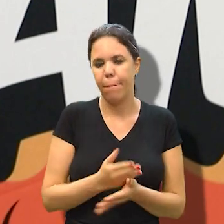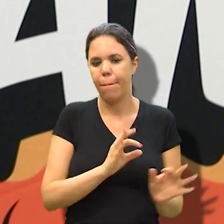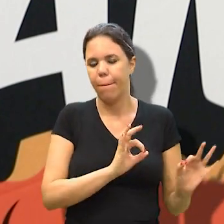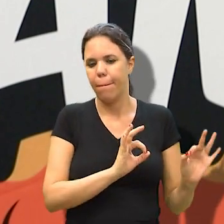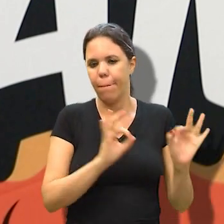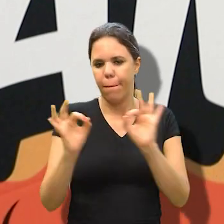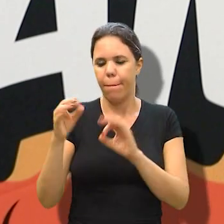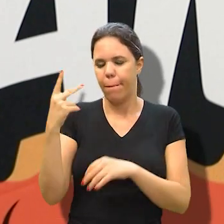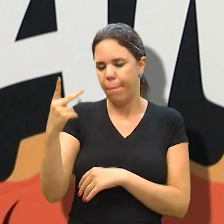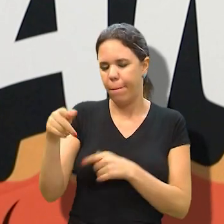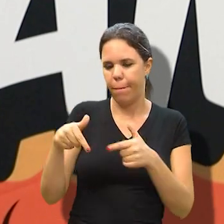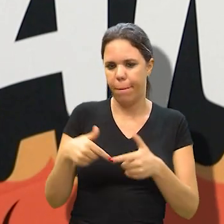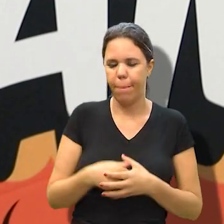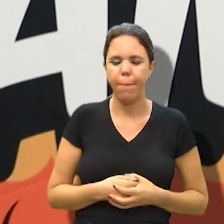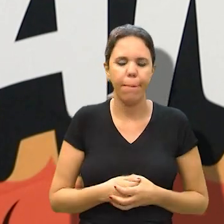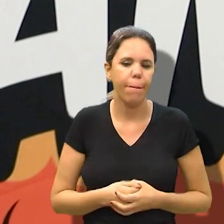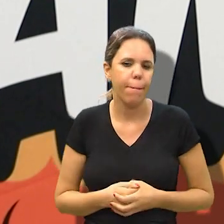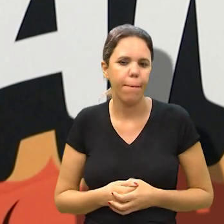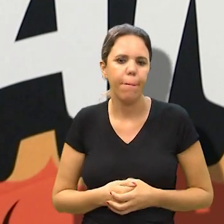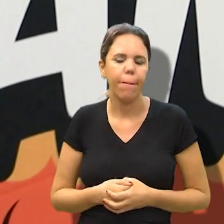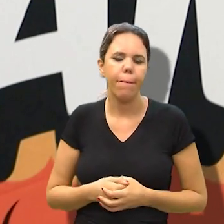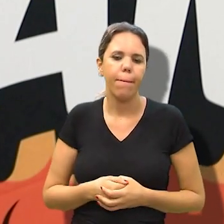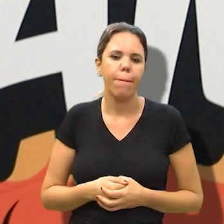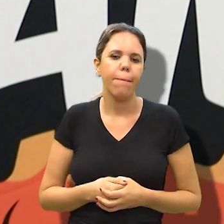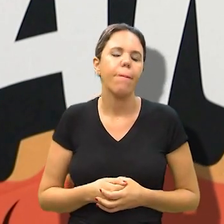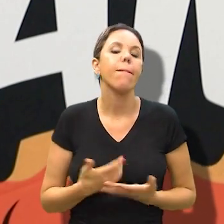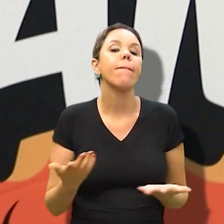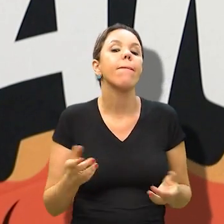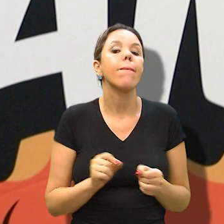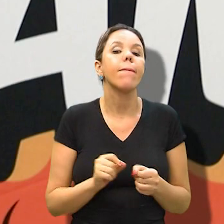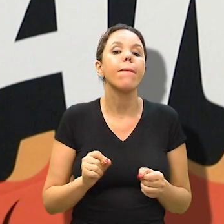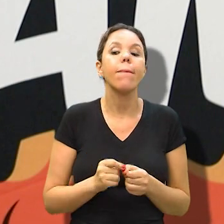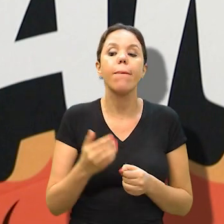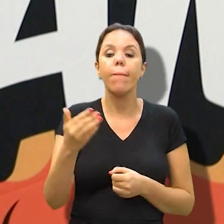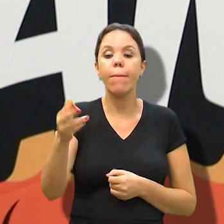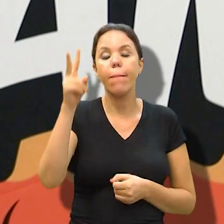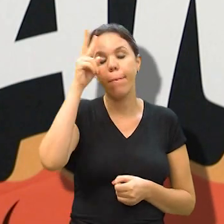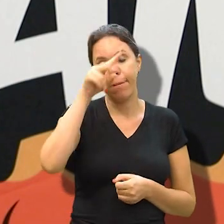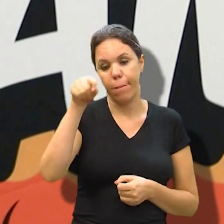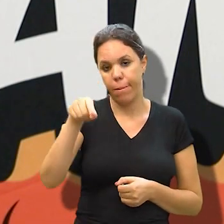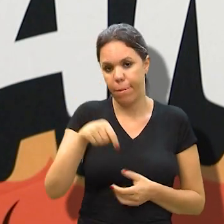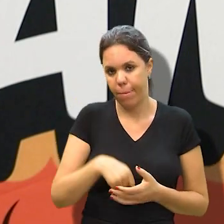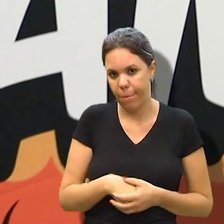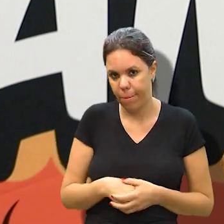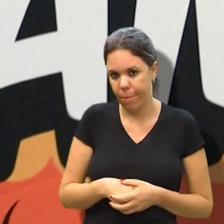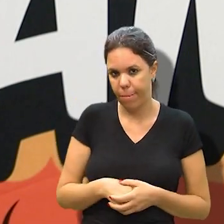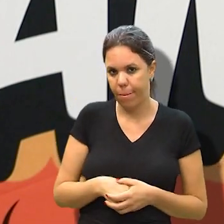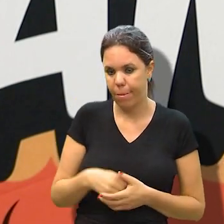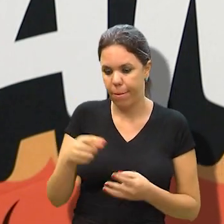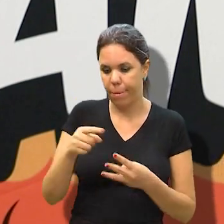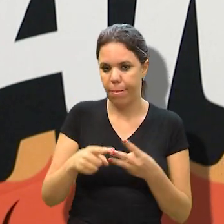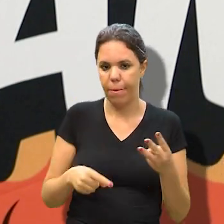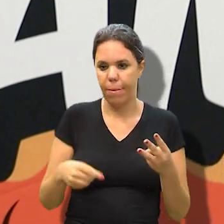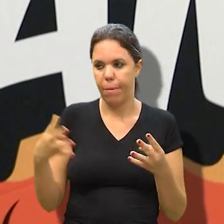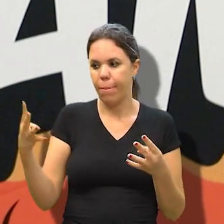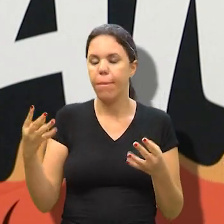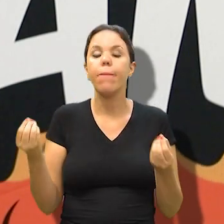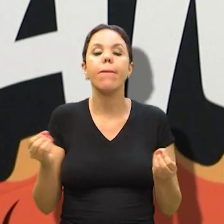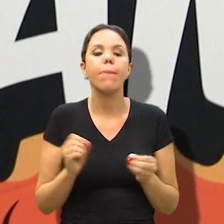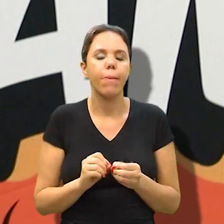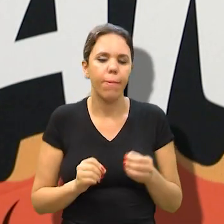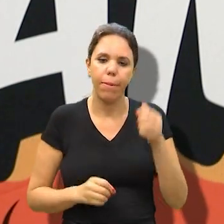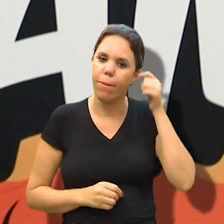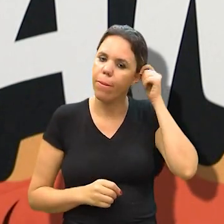livro e acompanhar, né, o seu trabalho e ficar cutucando lá, e aí, quando vai sair a próxima história? Quando vai sair o livro 3,